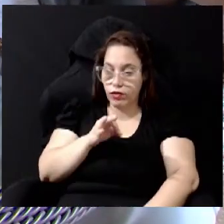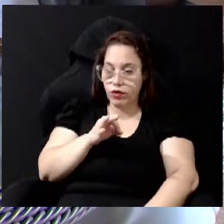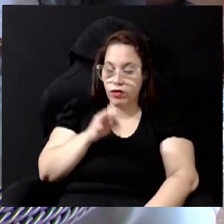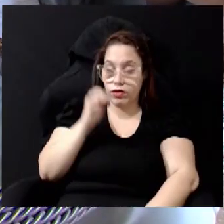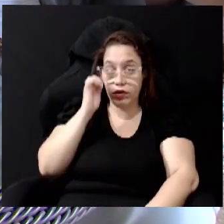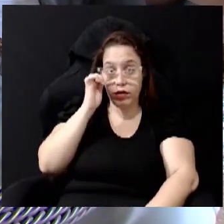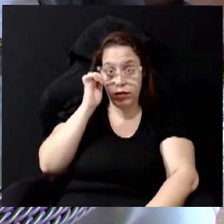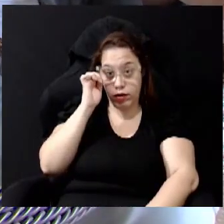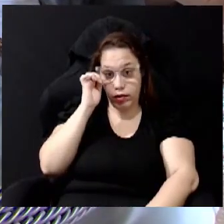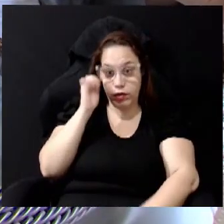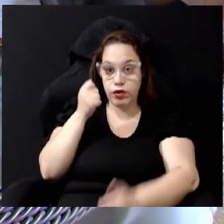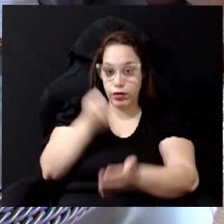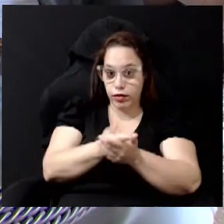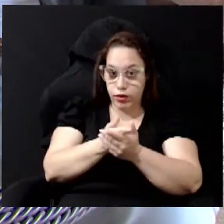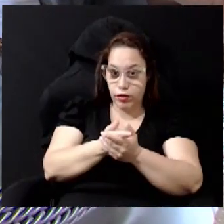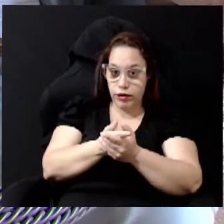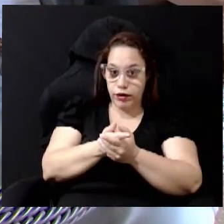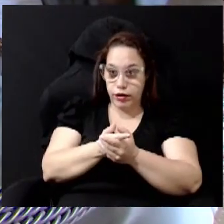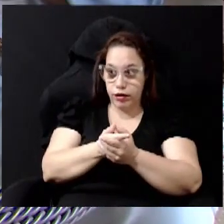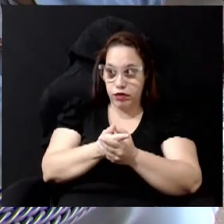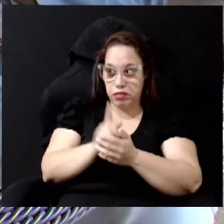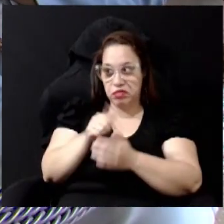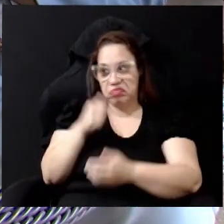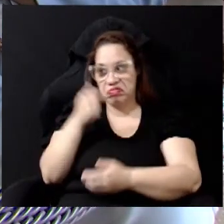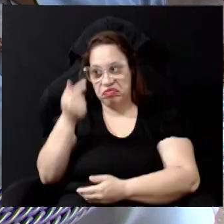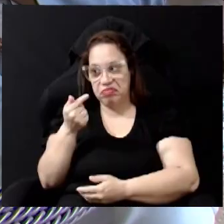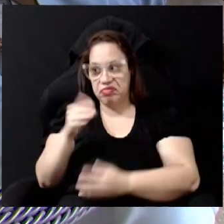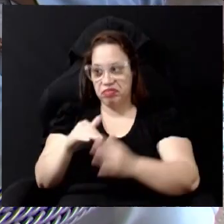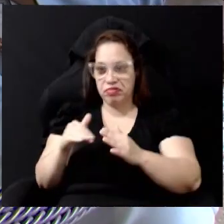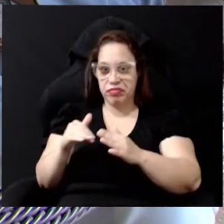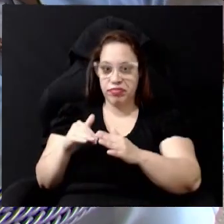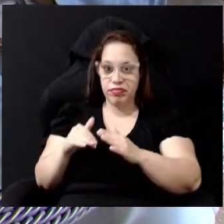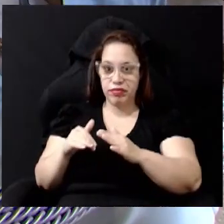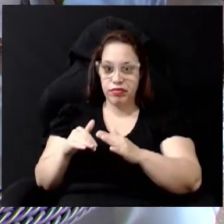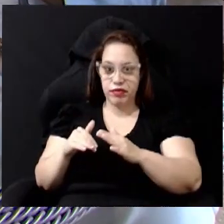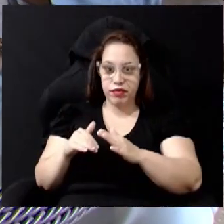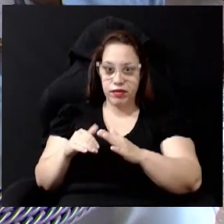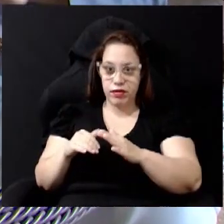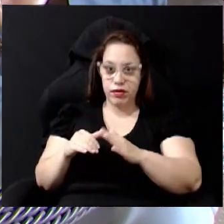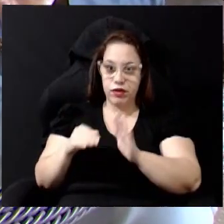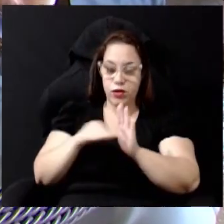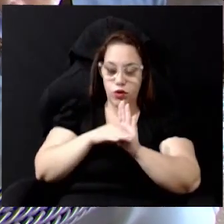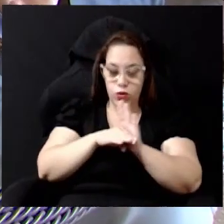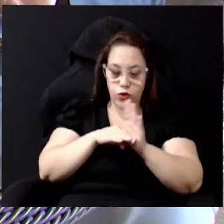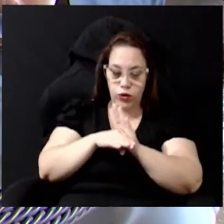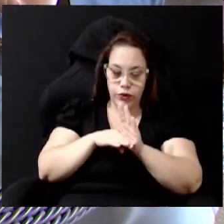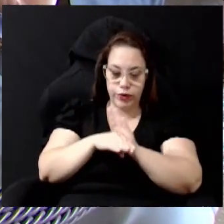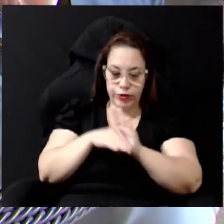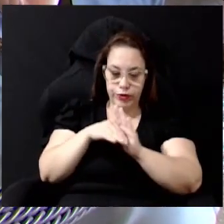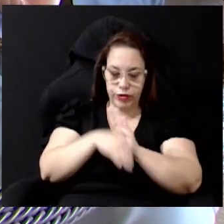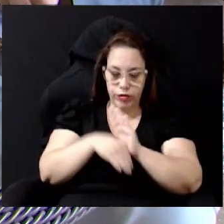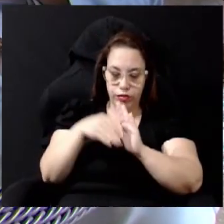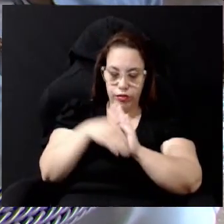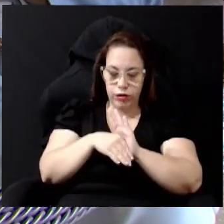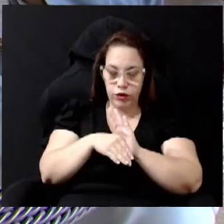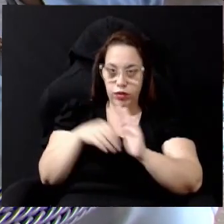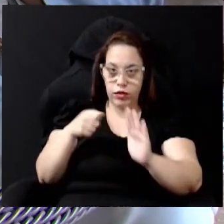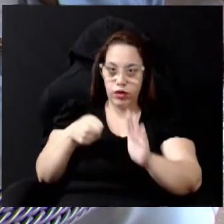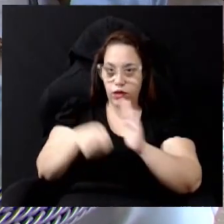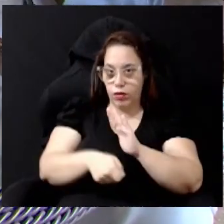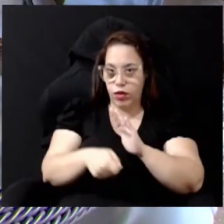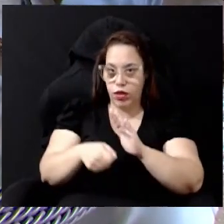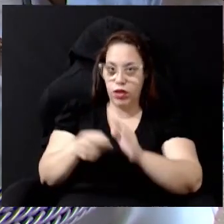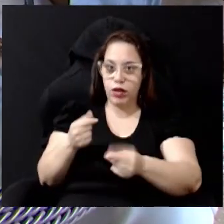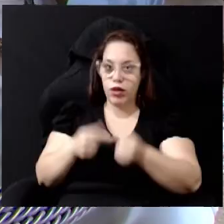pagando, que ela iria deixar de pagar no desconto à vista, ela vai recuperar com algum tipo de aplicação financeira. Então é muito